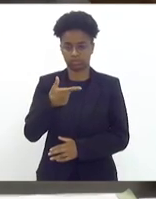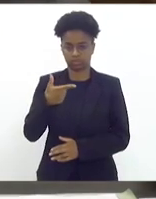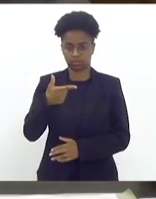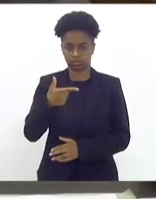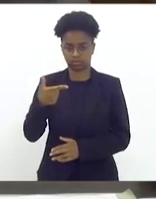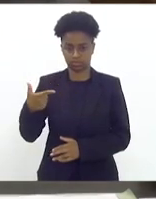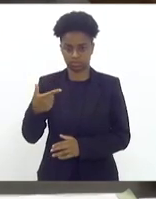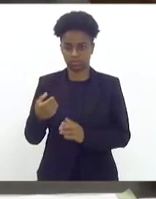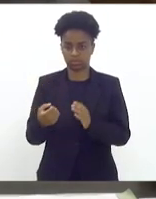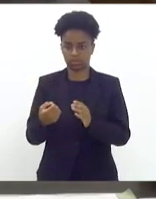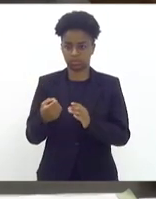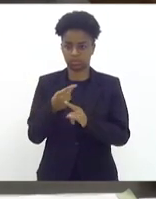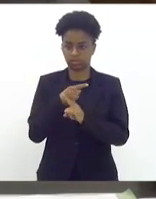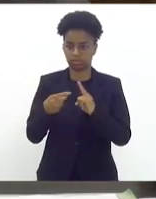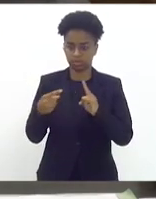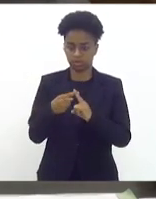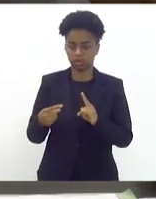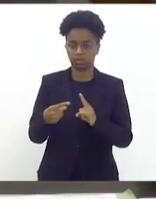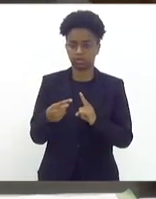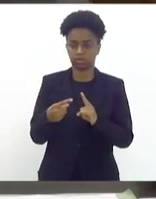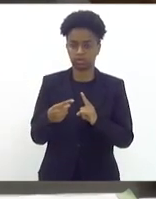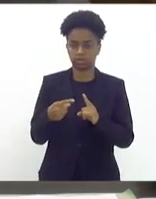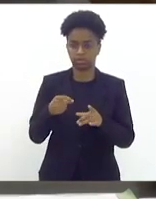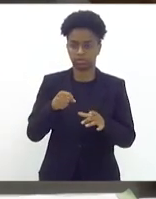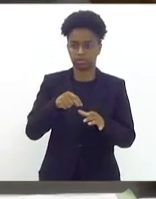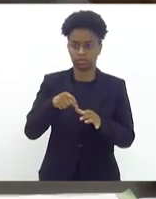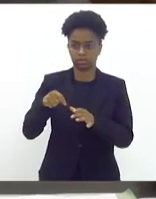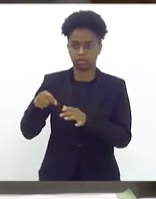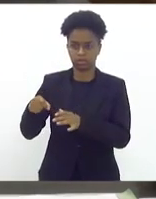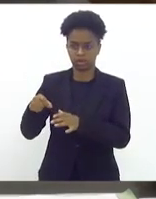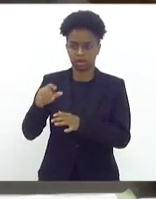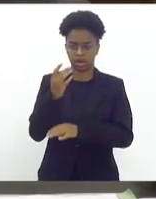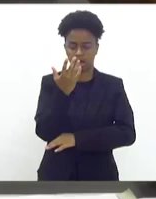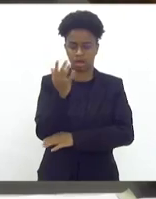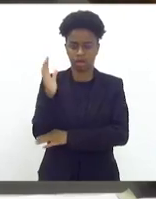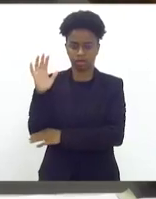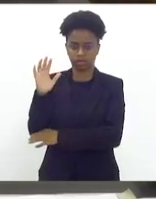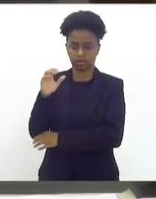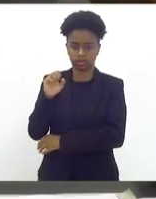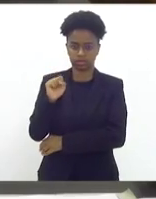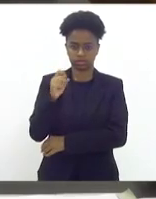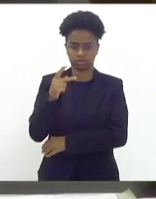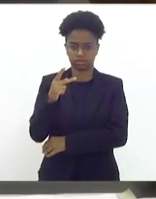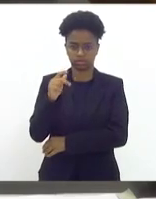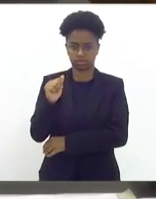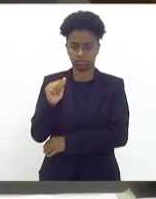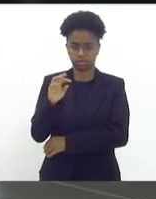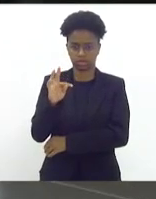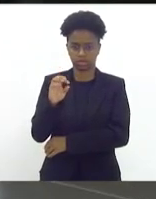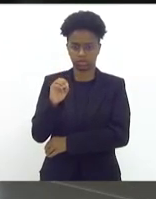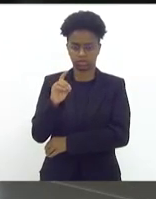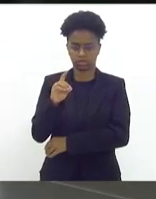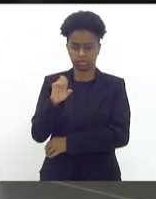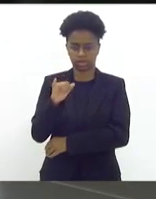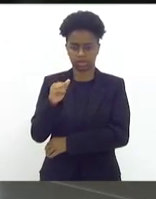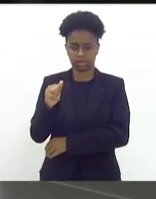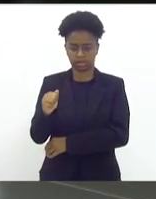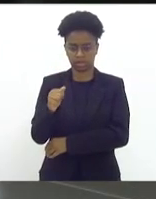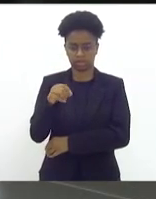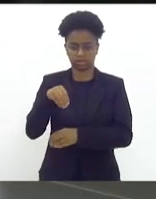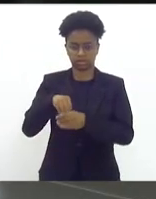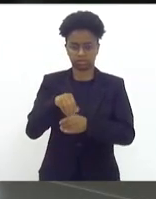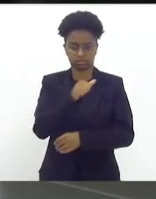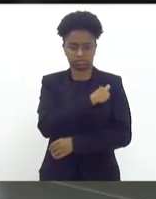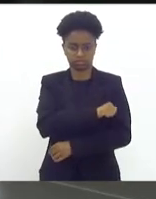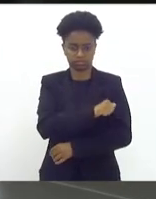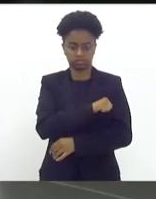produção de mudas e plantio de árvore Spatodeia Campanulata, no âmbito do Estado do Rio de